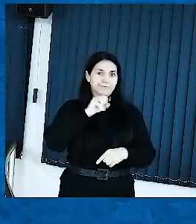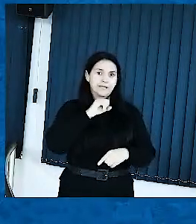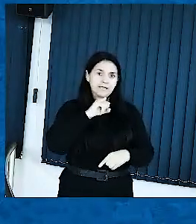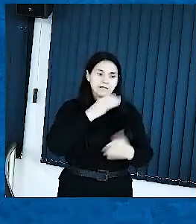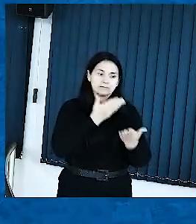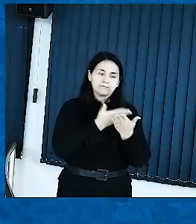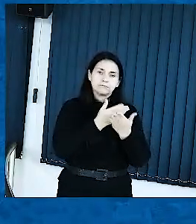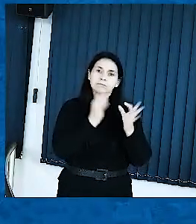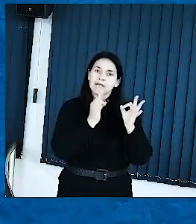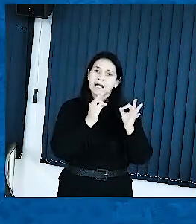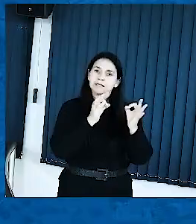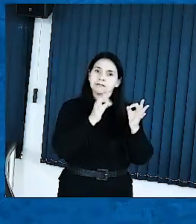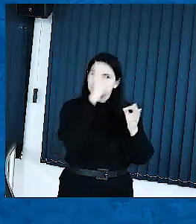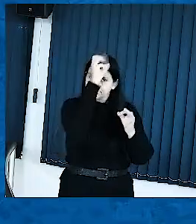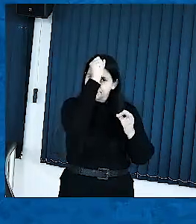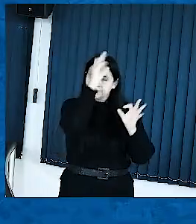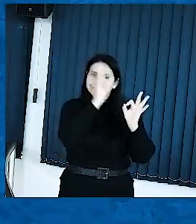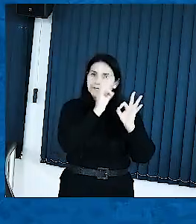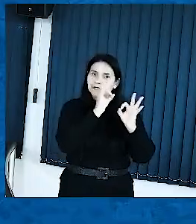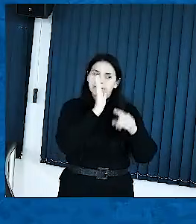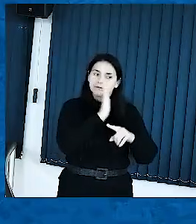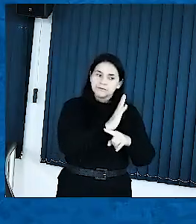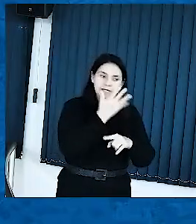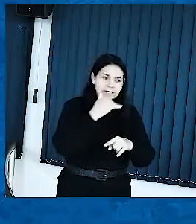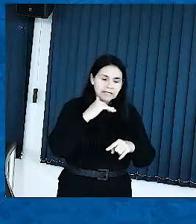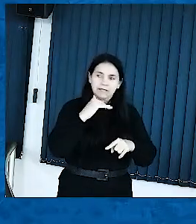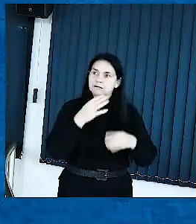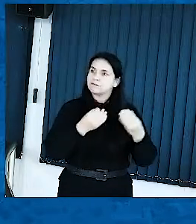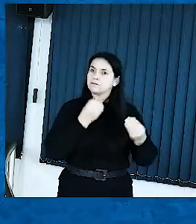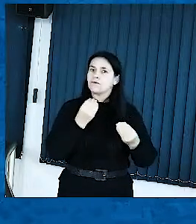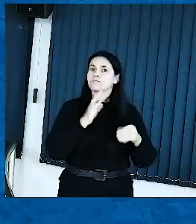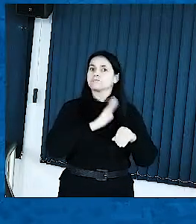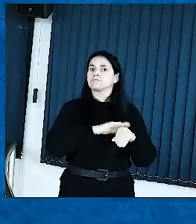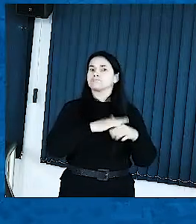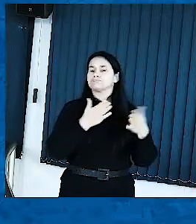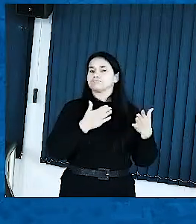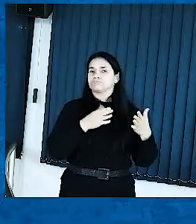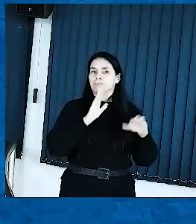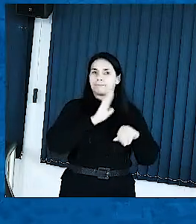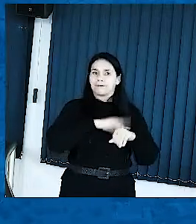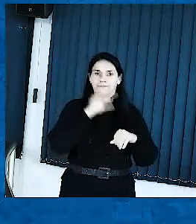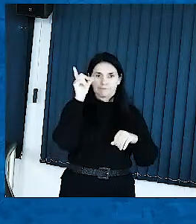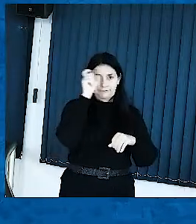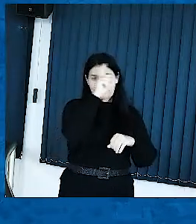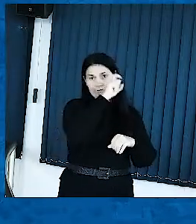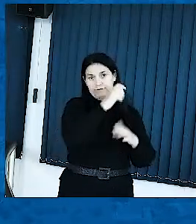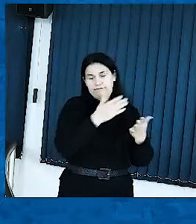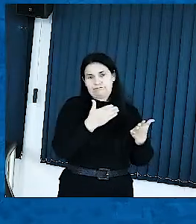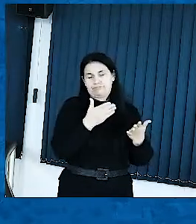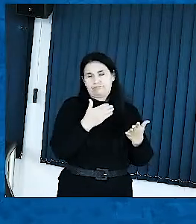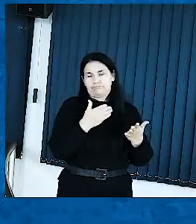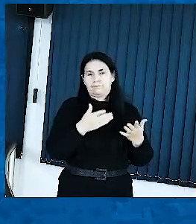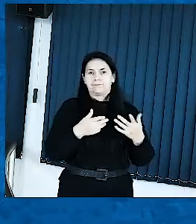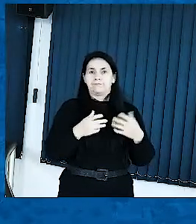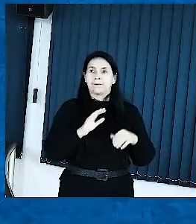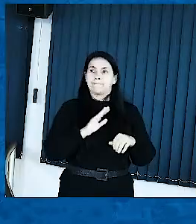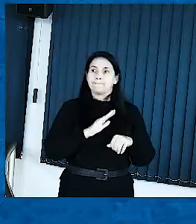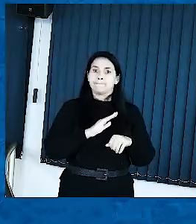estudar, aprender para poder ajudar a criança em casa, fica mais difícil. Mas